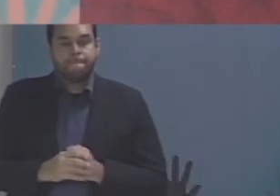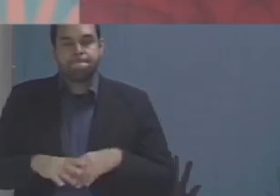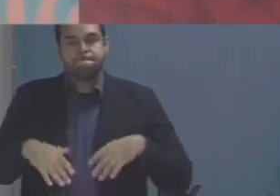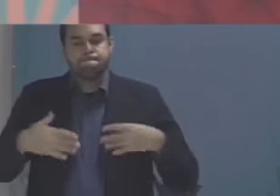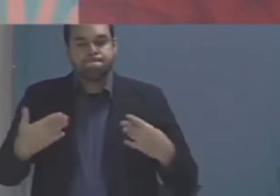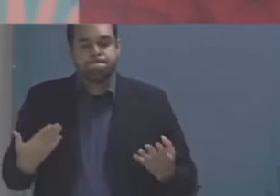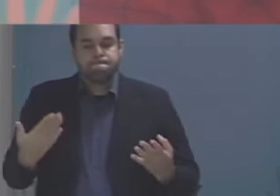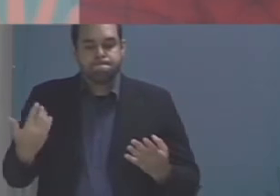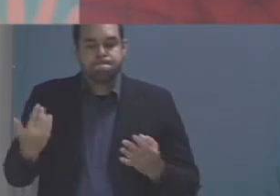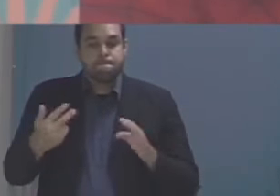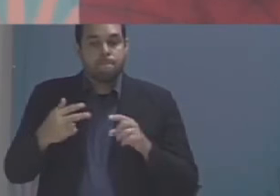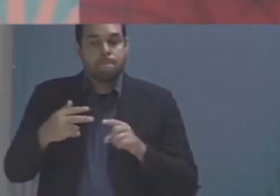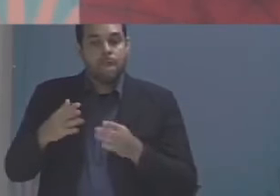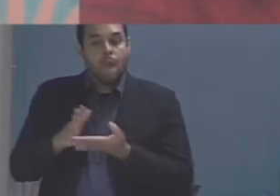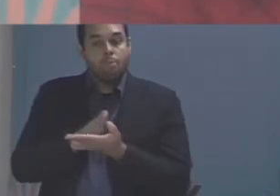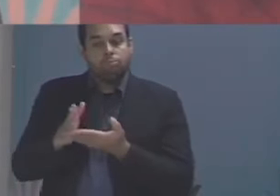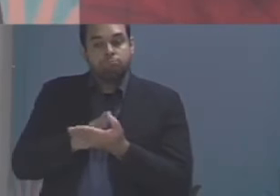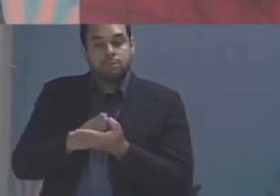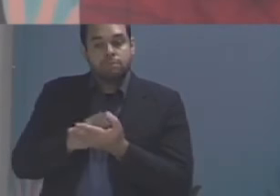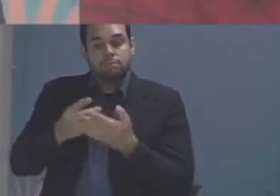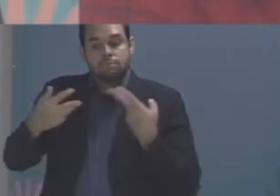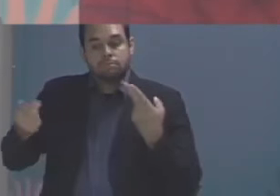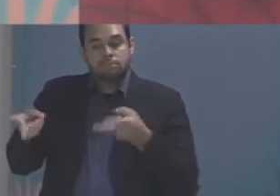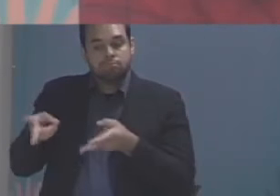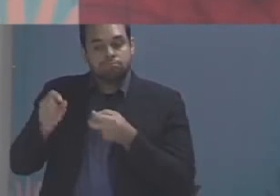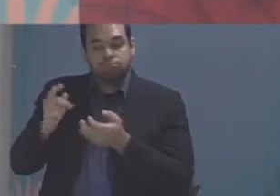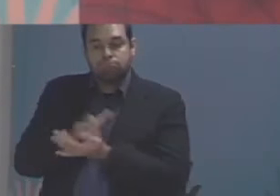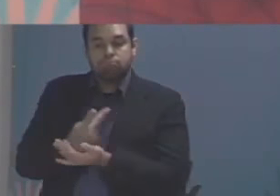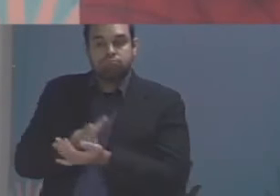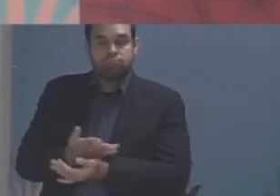E aí corrigir também algumas imprecisões, Oliveira, porque